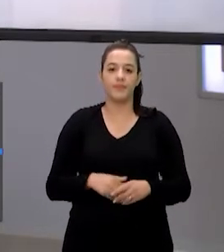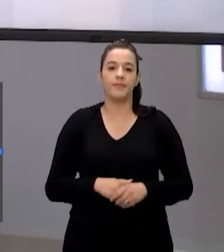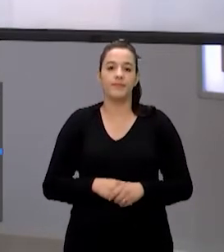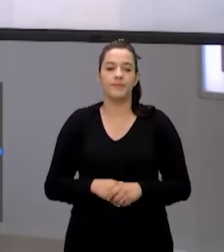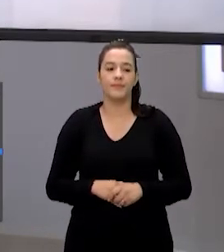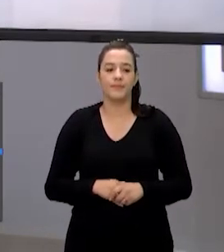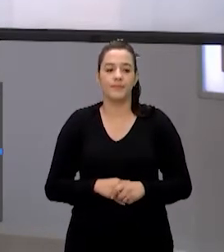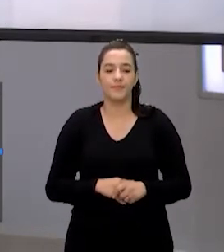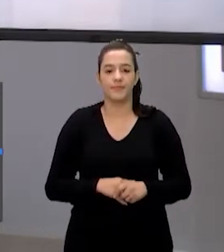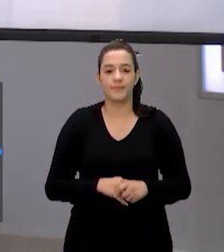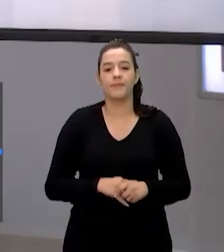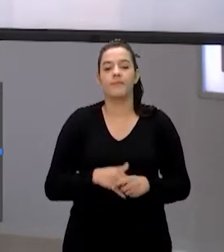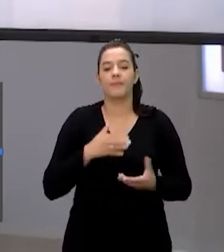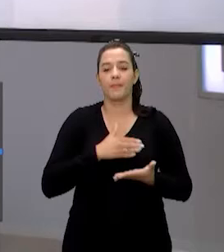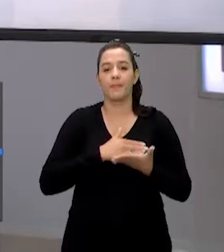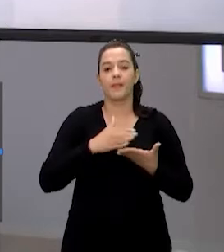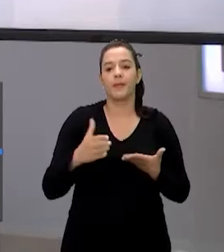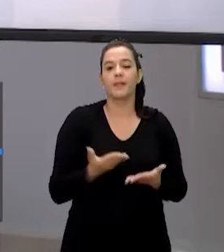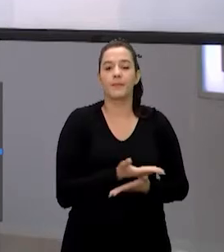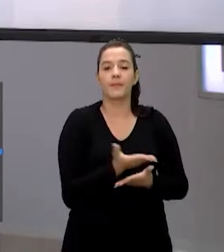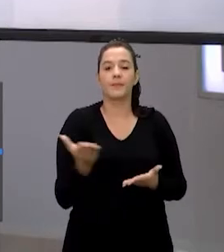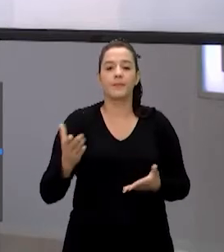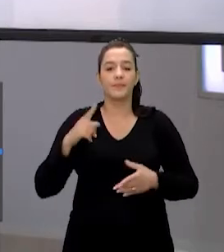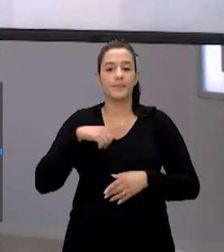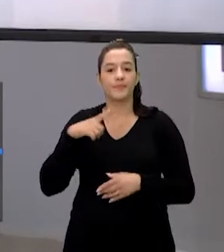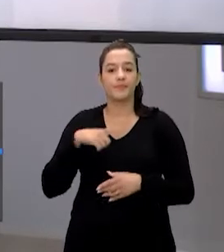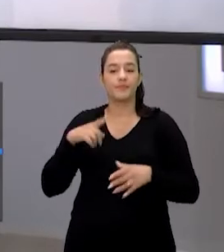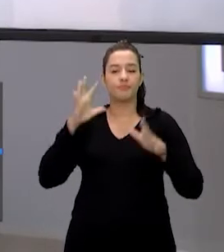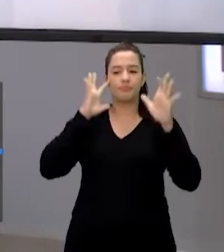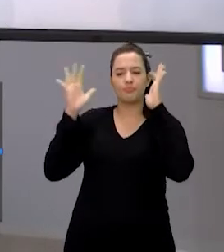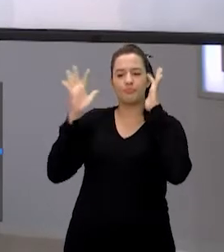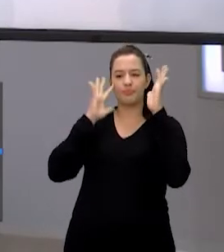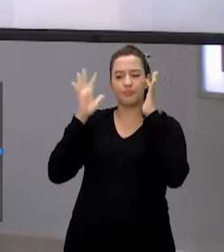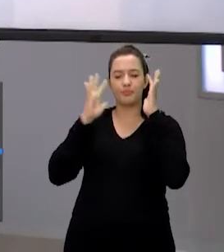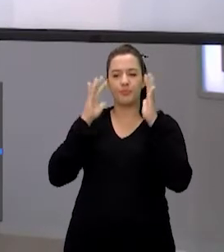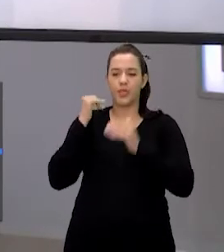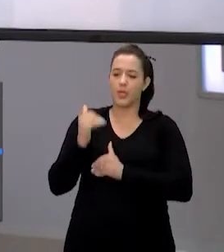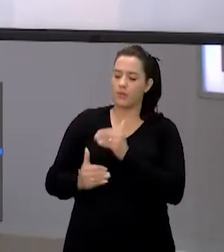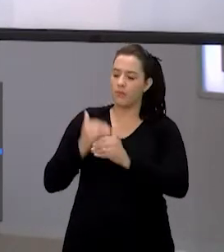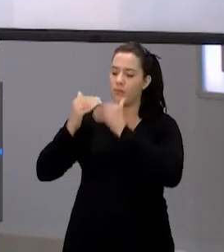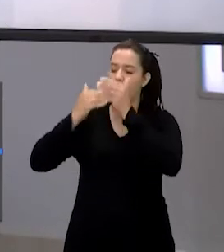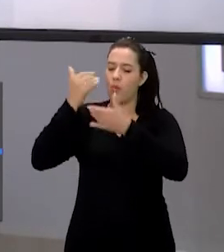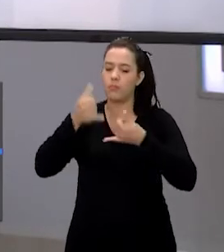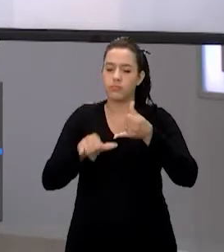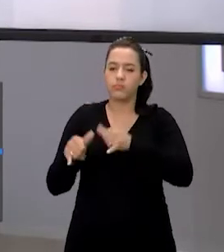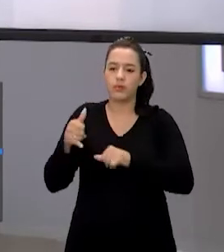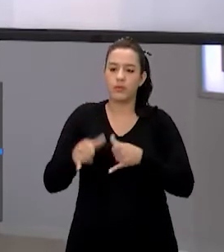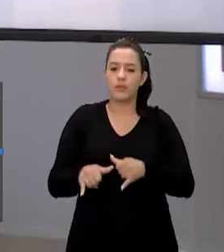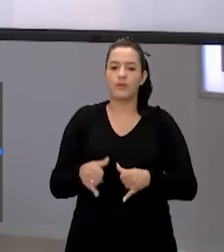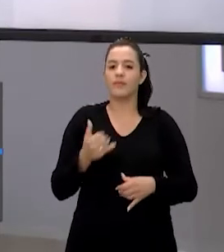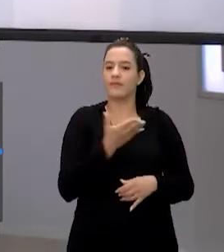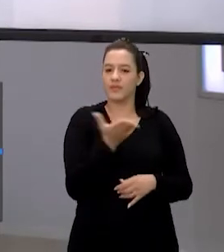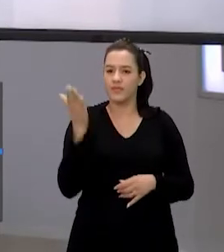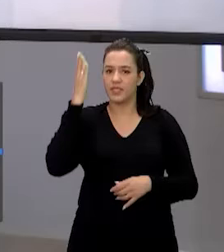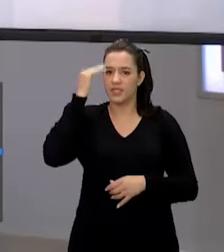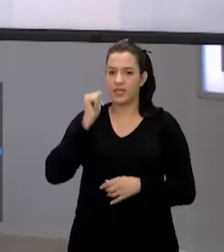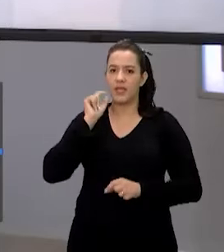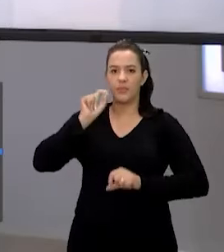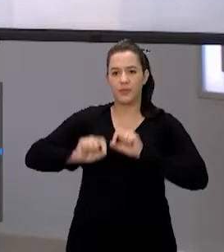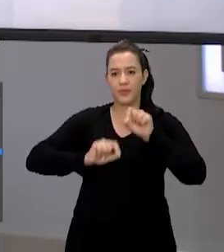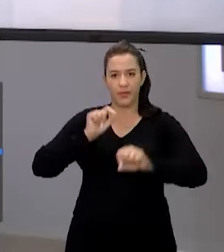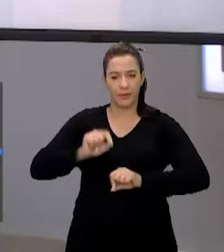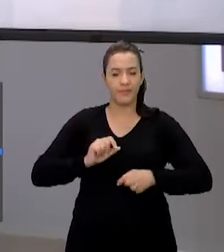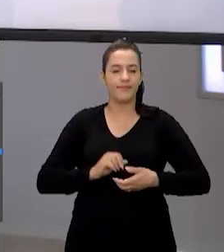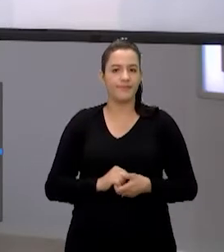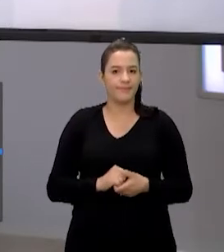falando aí para vocês, para que vocês então entendam o que é essa evolução química. Aliás, vocês aí sabem o que